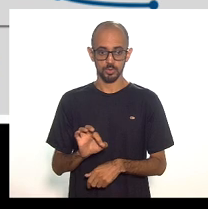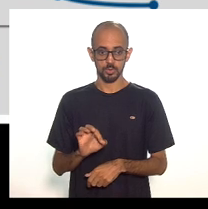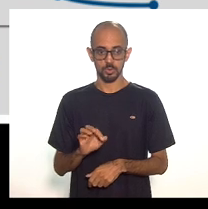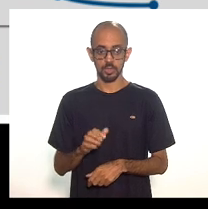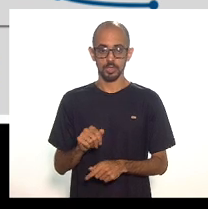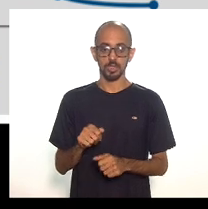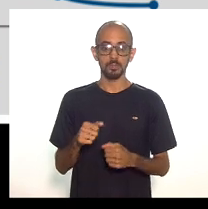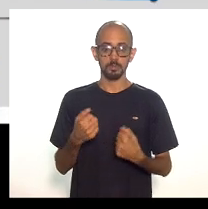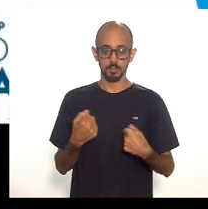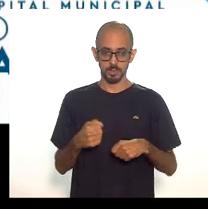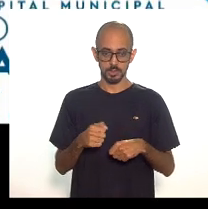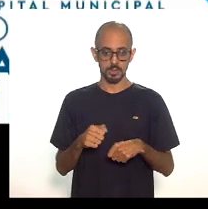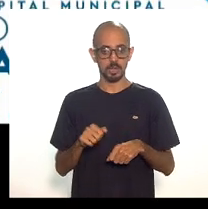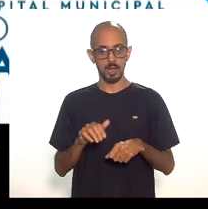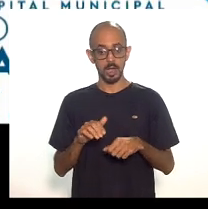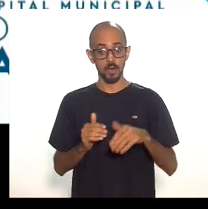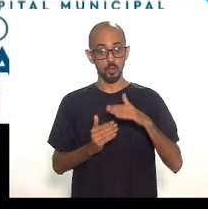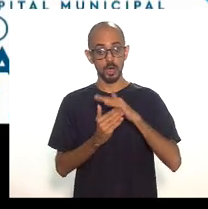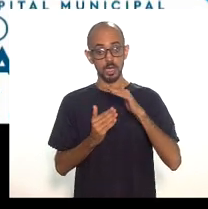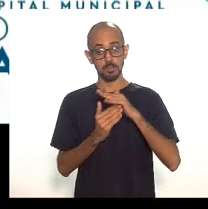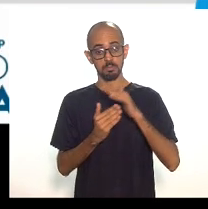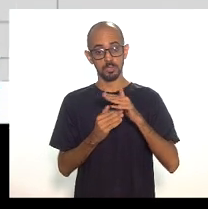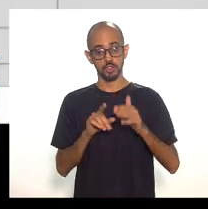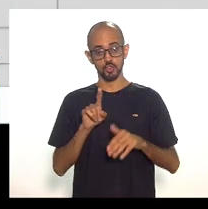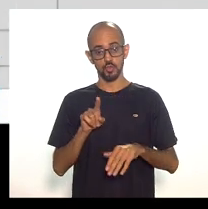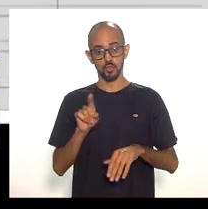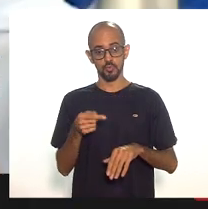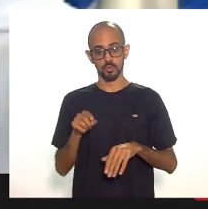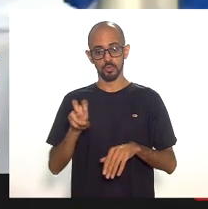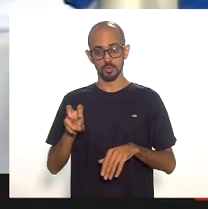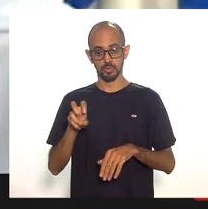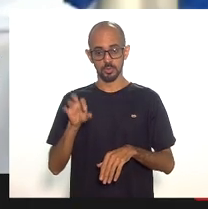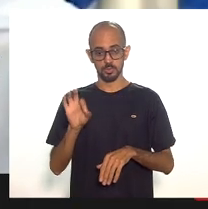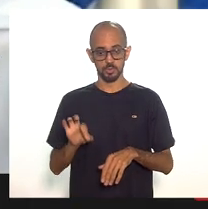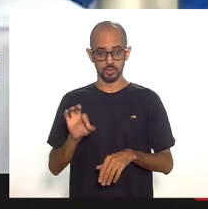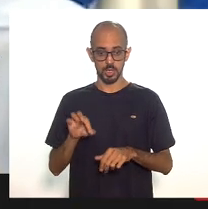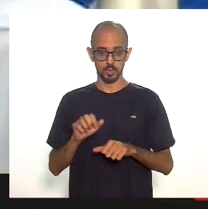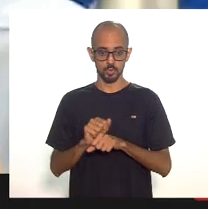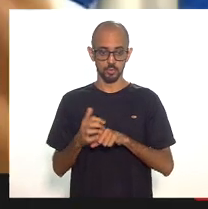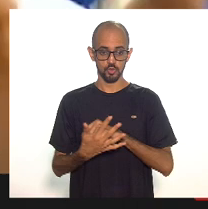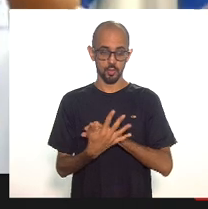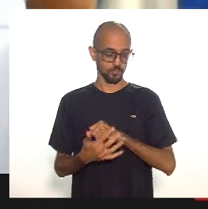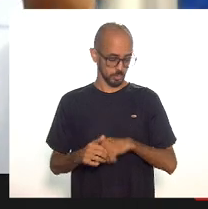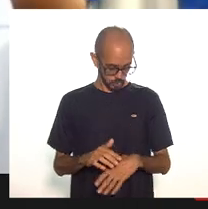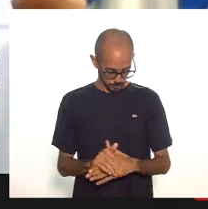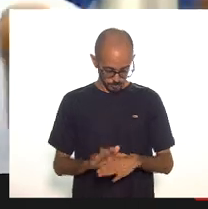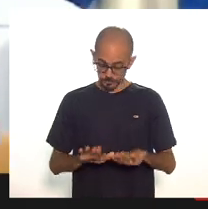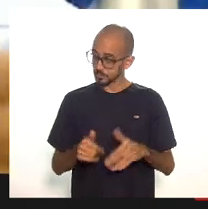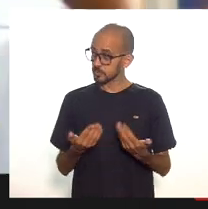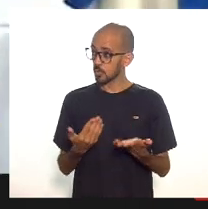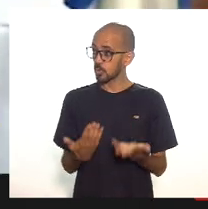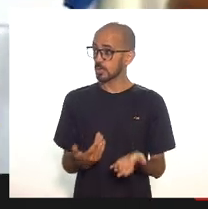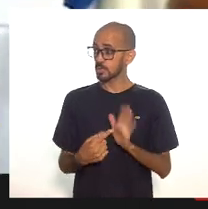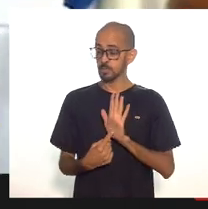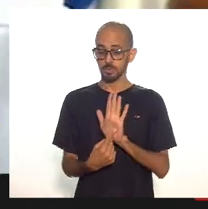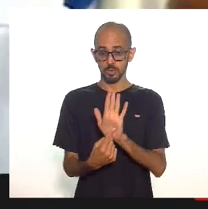entre 1% a 1,5% no caso da Covid. Eu quis só demonstrar